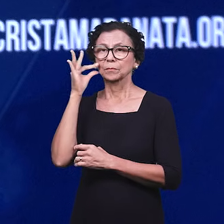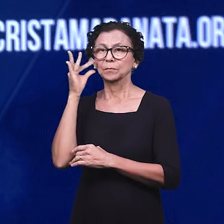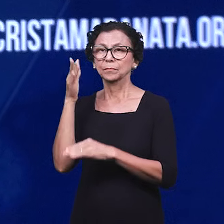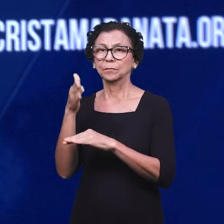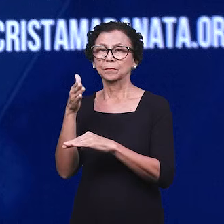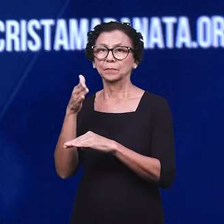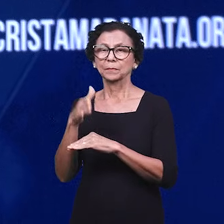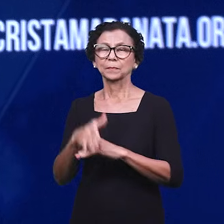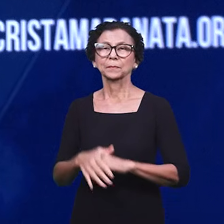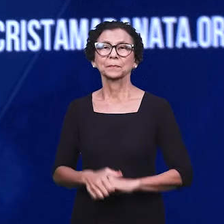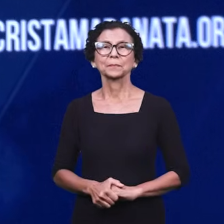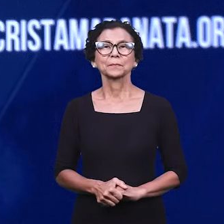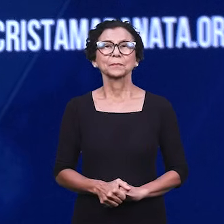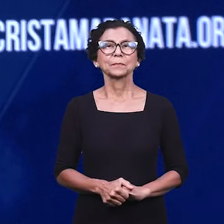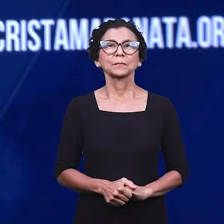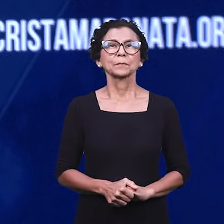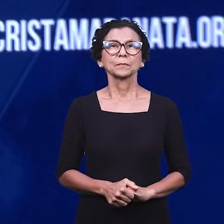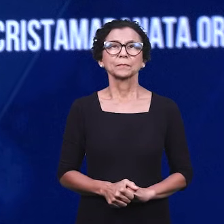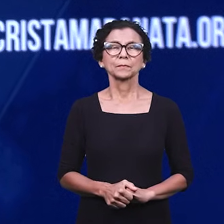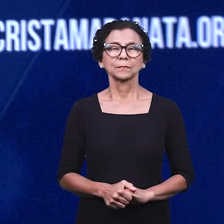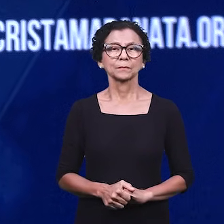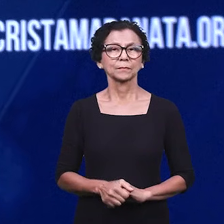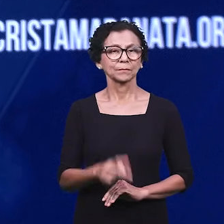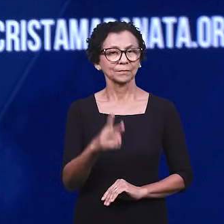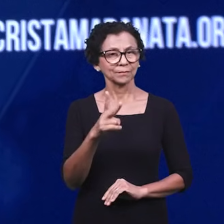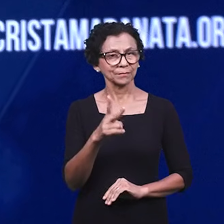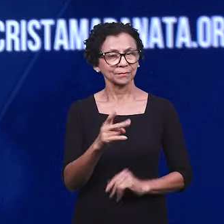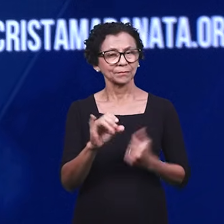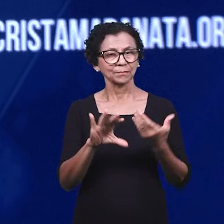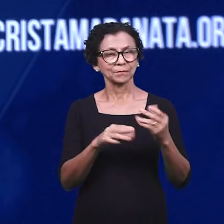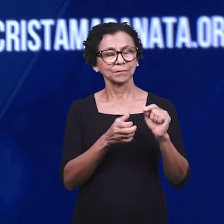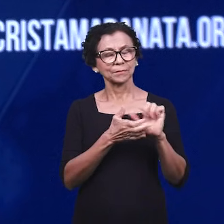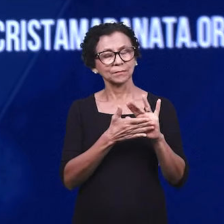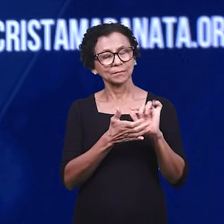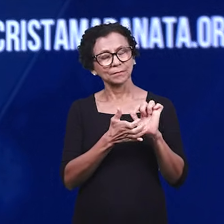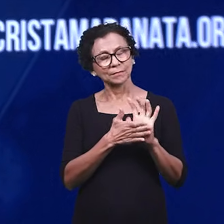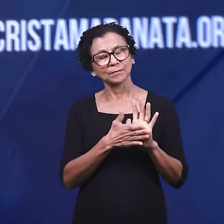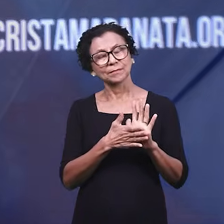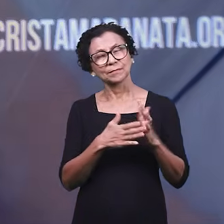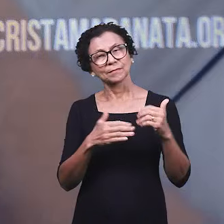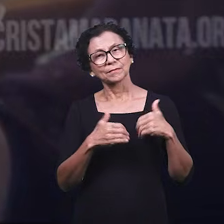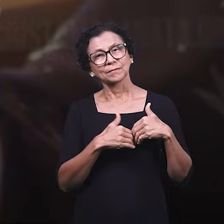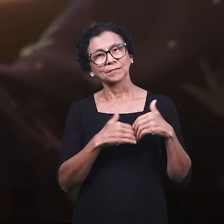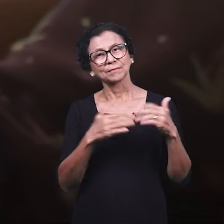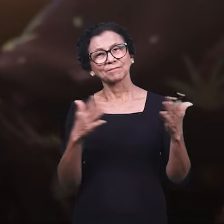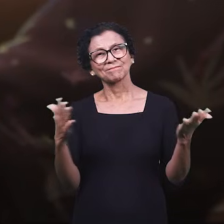presenciais. Glória a Jesus. Vamos cantar mais um louvor. Deixa o Senhor te visitar. Feche os seus olhos.